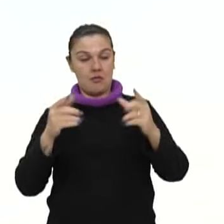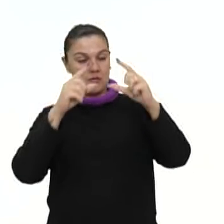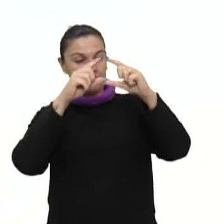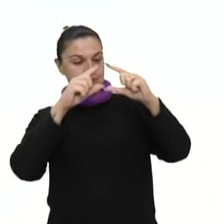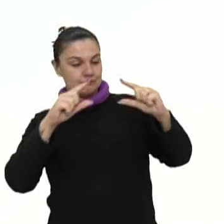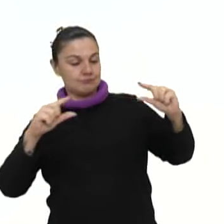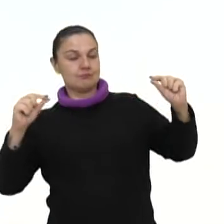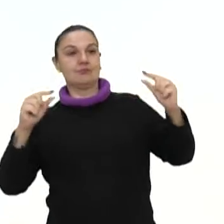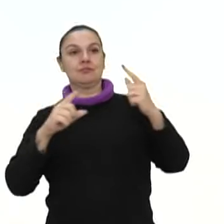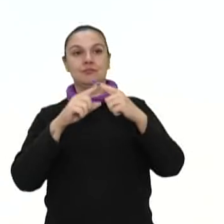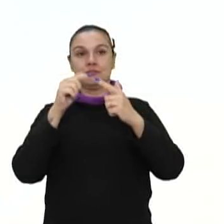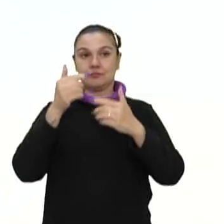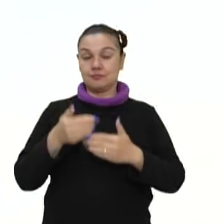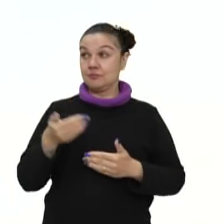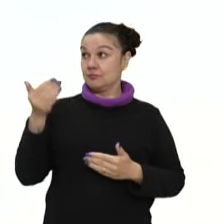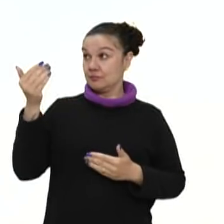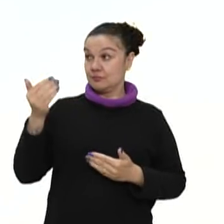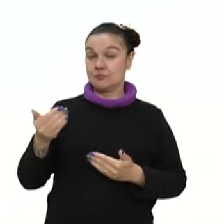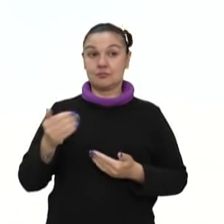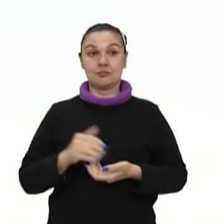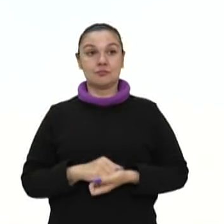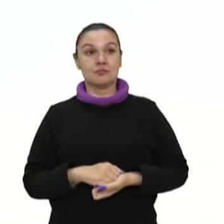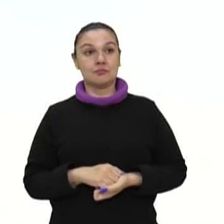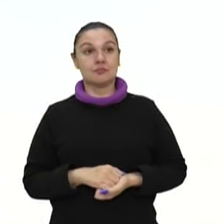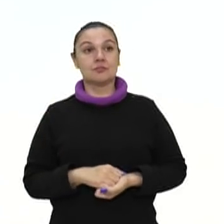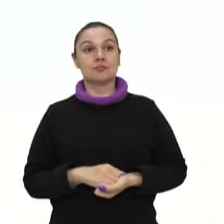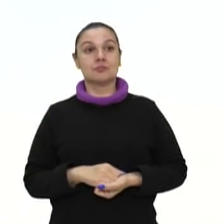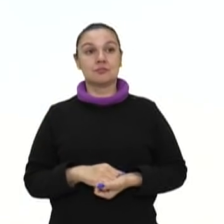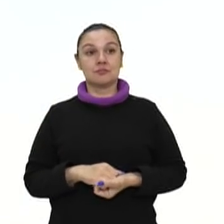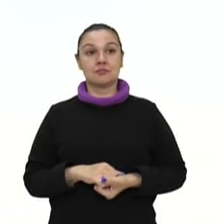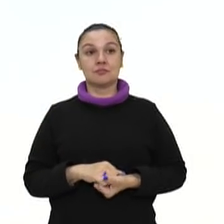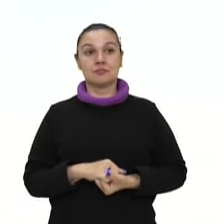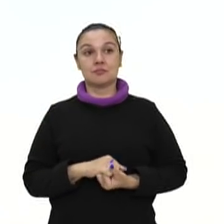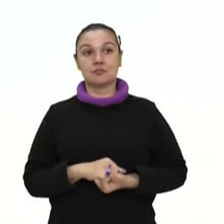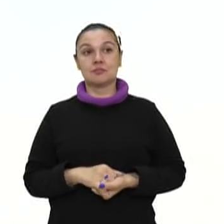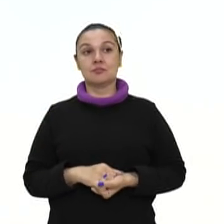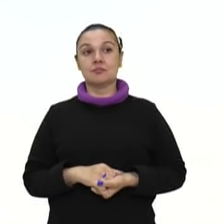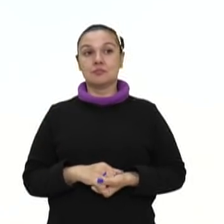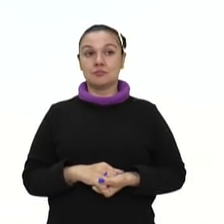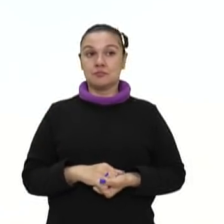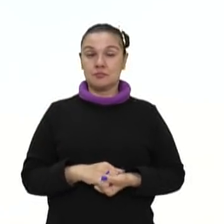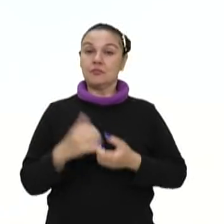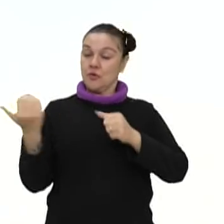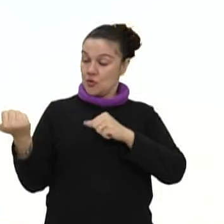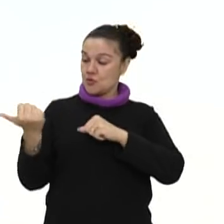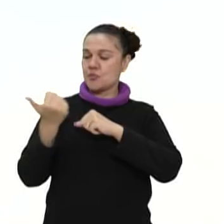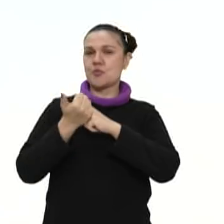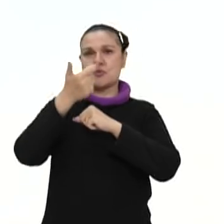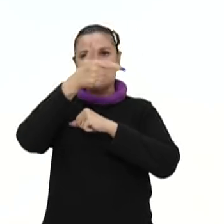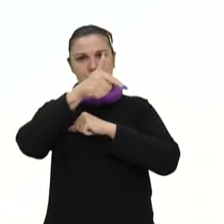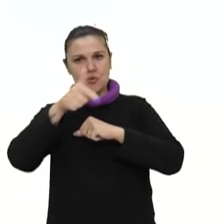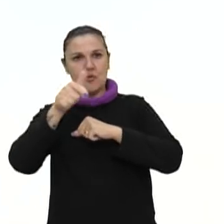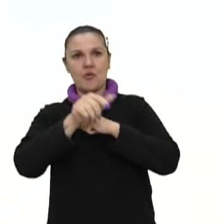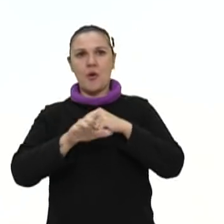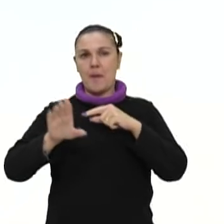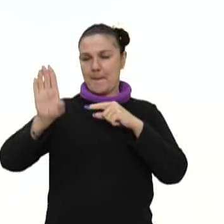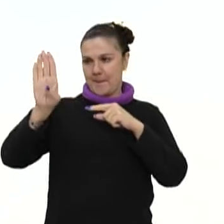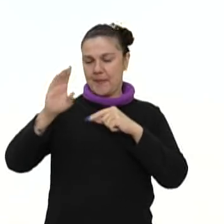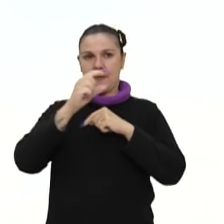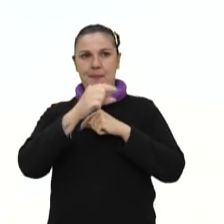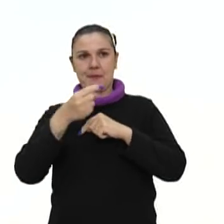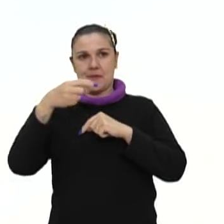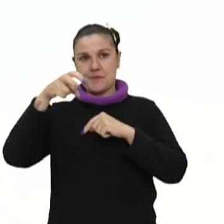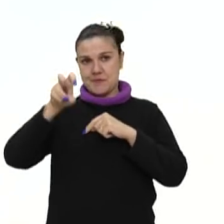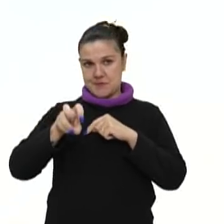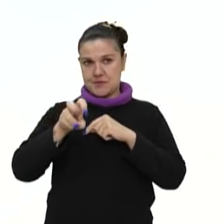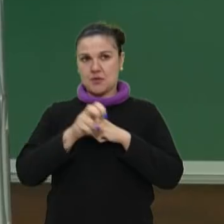que é x igual a menos b, mais ou menos raiz quadrada de delta sobre 2a. Substitua de novo, substituindo o b por menos 5,